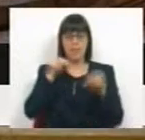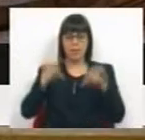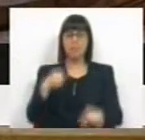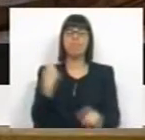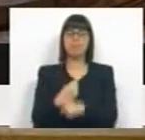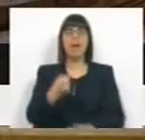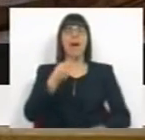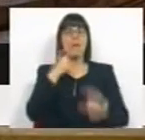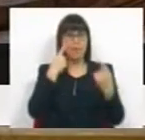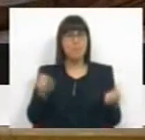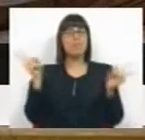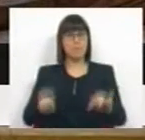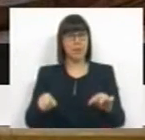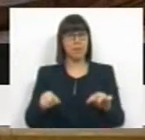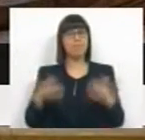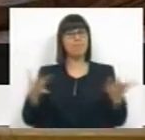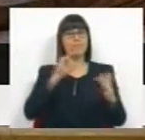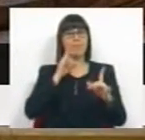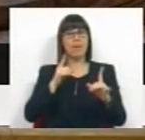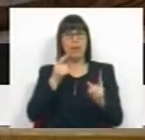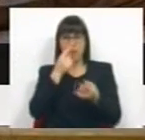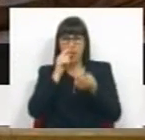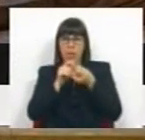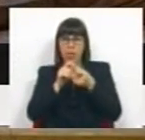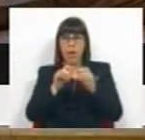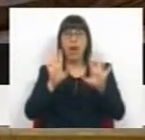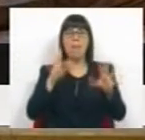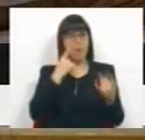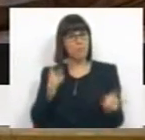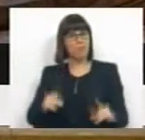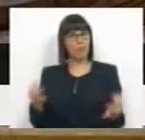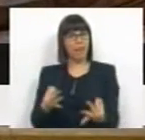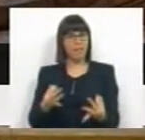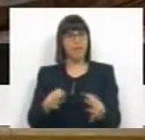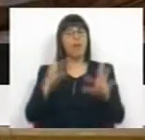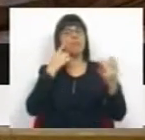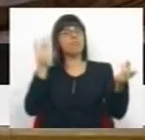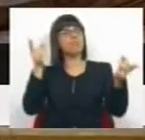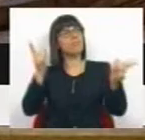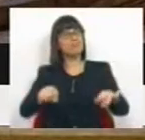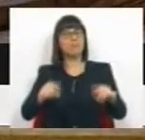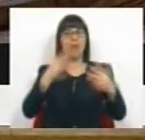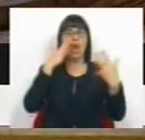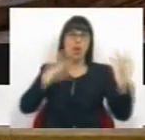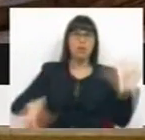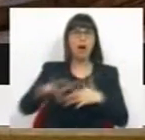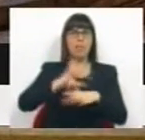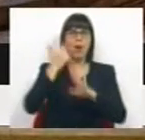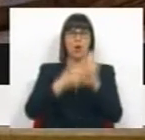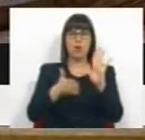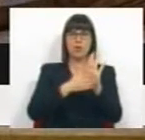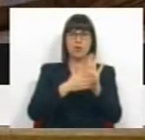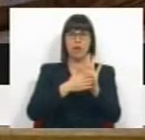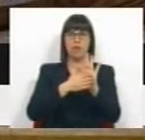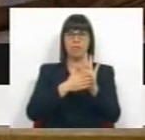é também um Abril de regresso. Pode ser tímido, mas não deixa de ser um regresso. Um regresso, desde logo, à normalidade